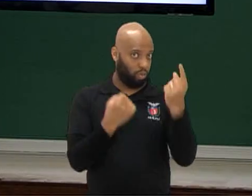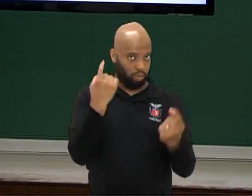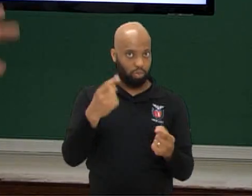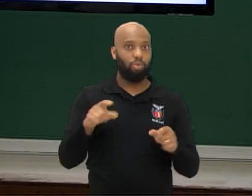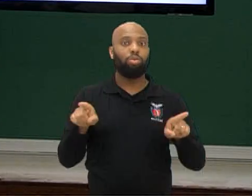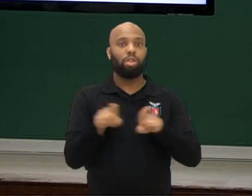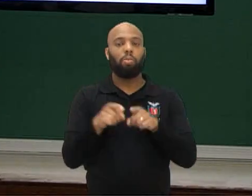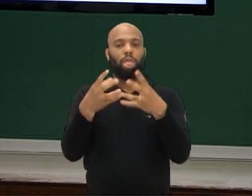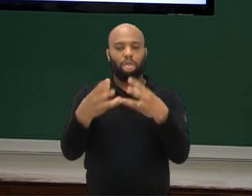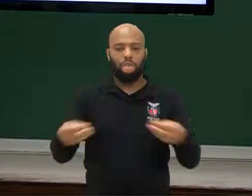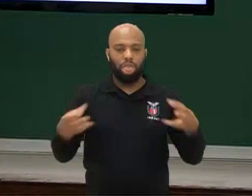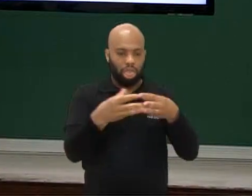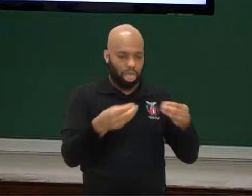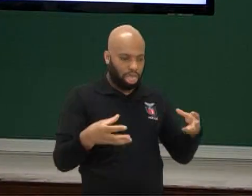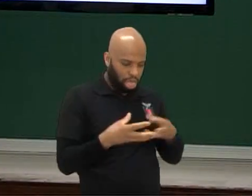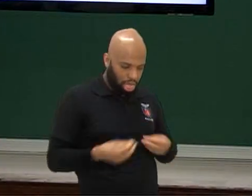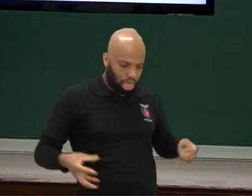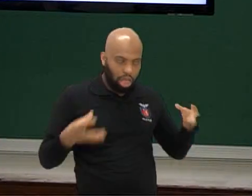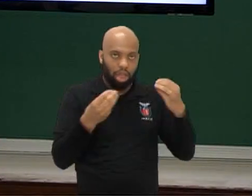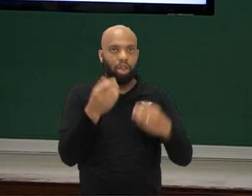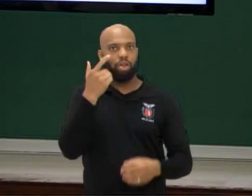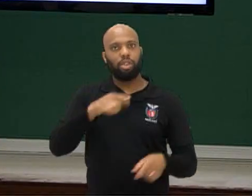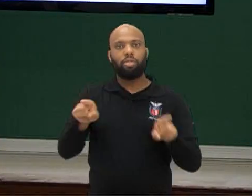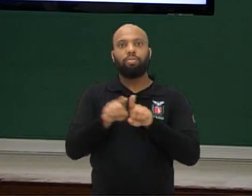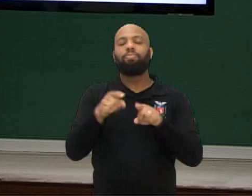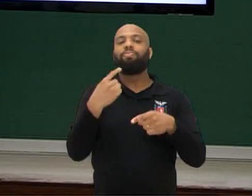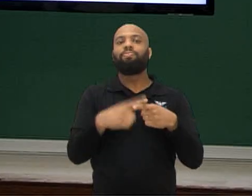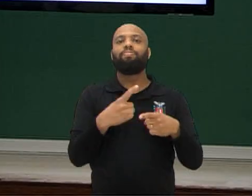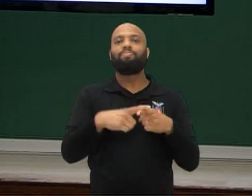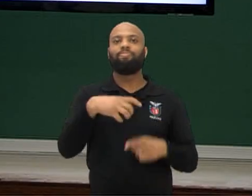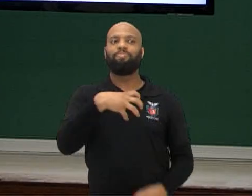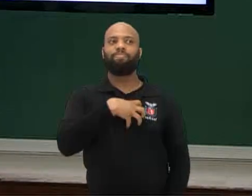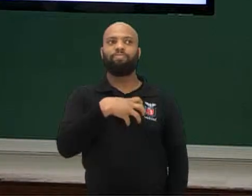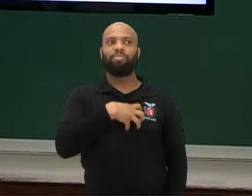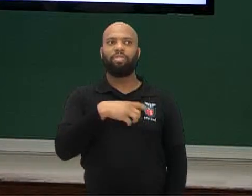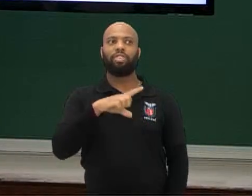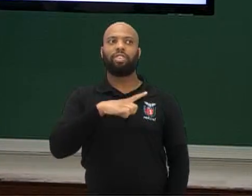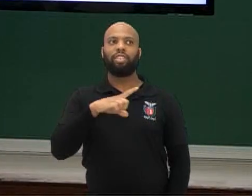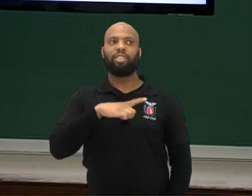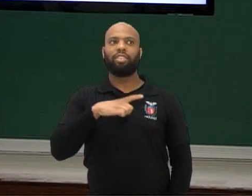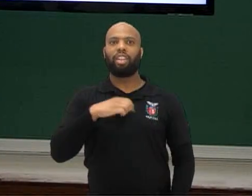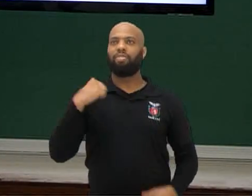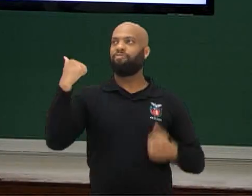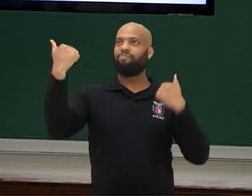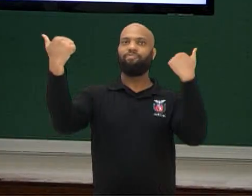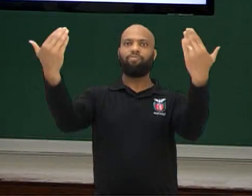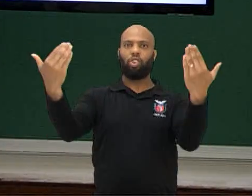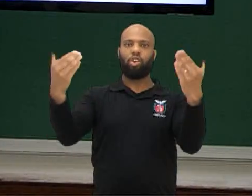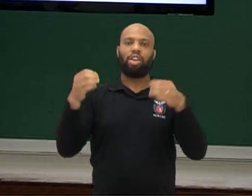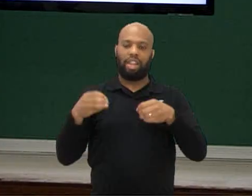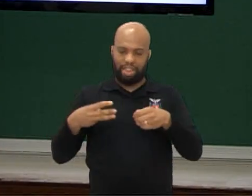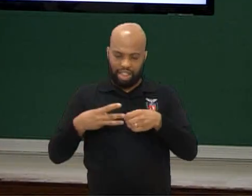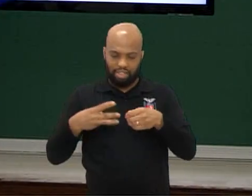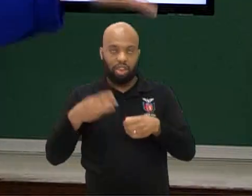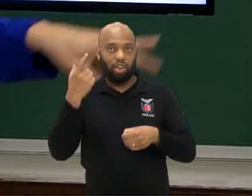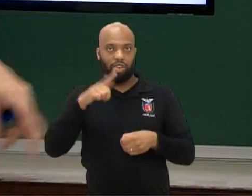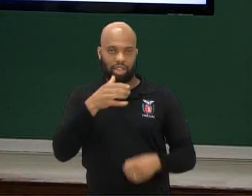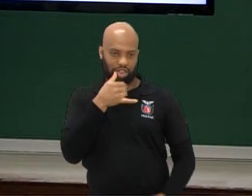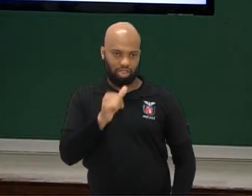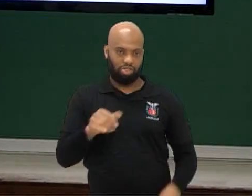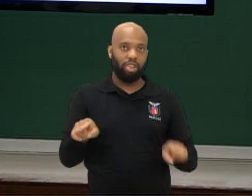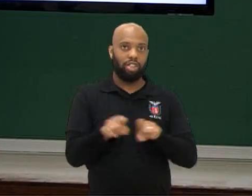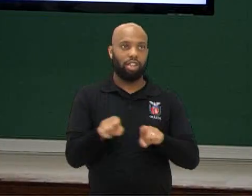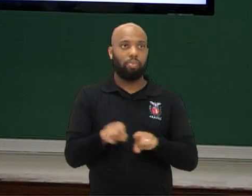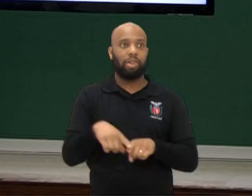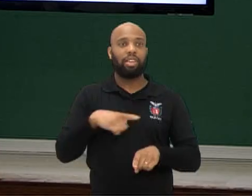são decompositores de matéria orgânica por serem heterotróficos com uma digestão extracelular. E alguns ainda, como